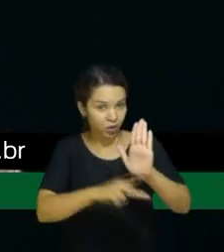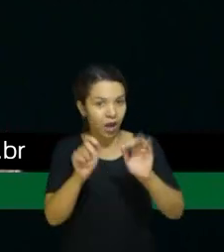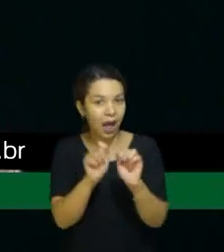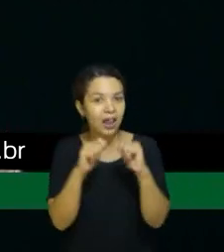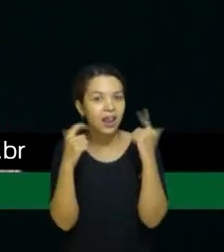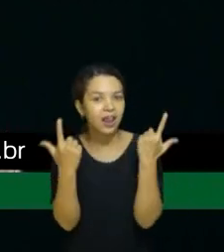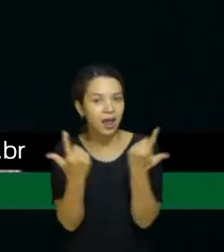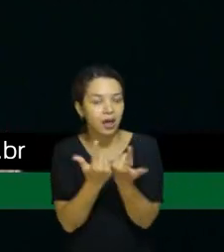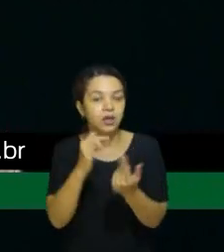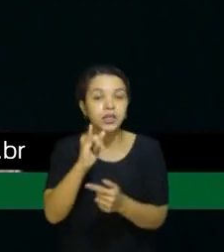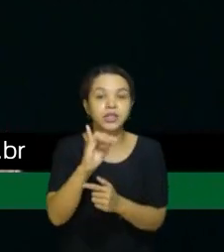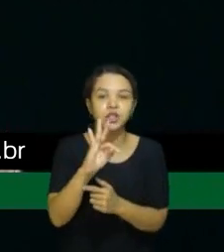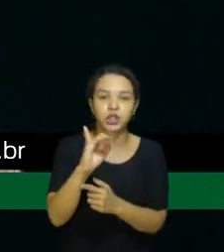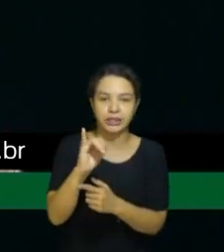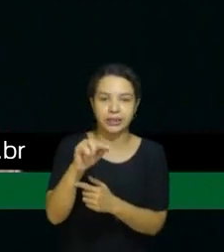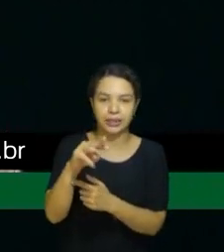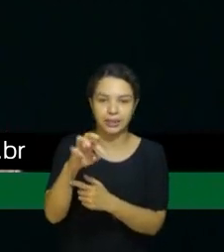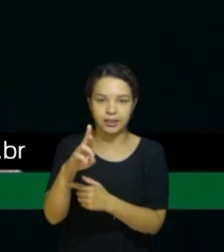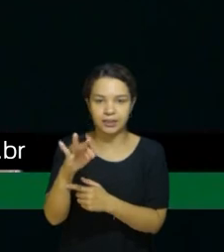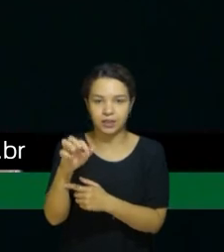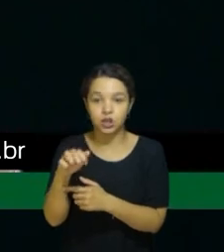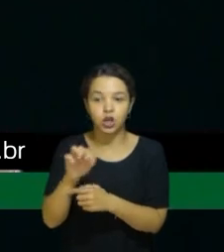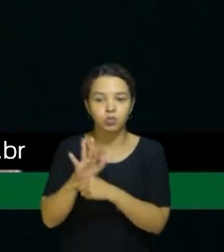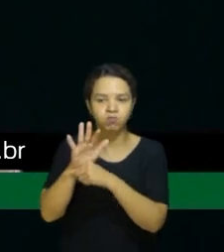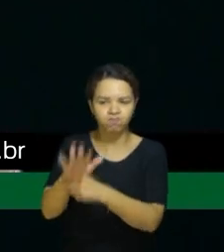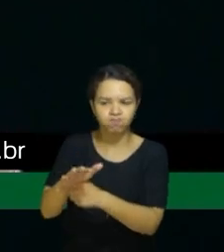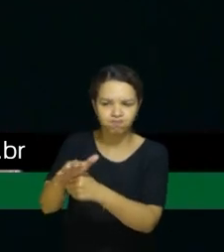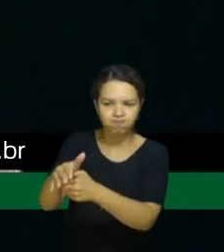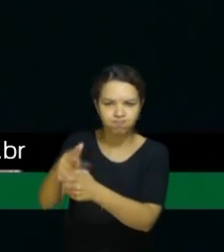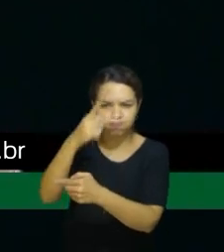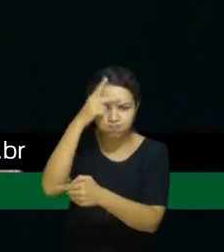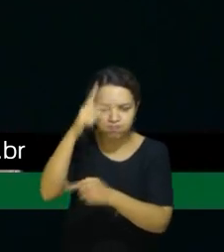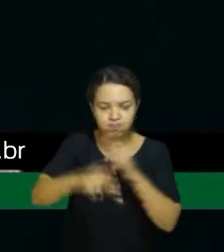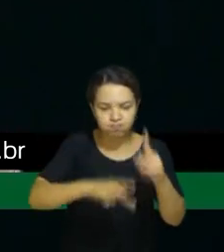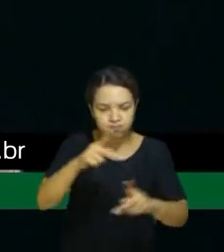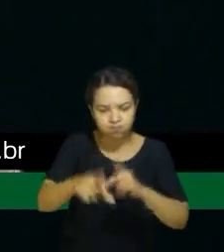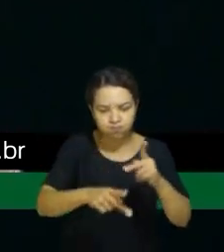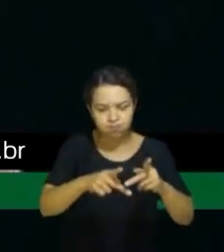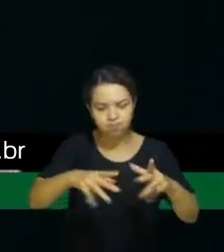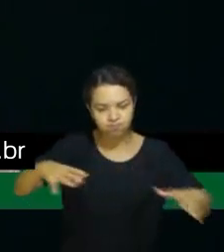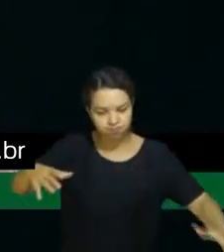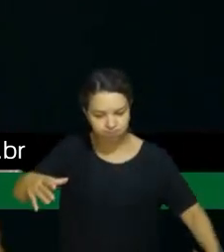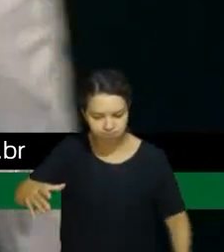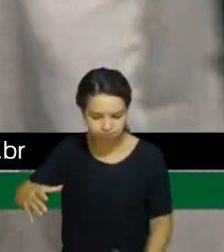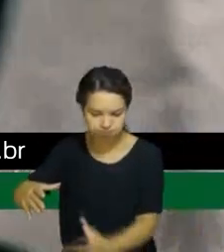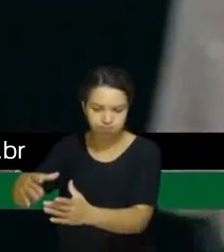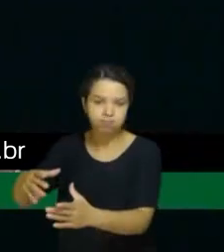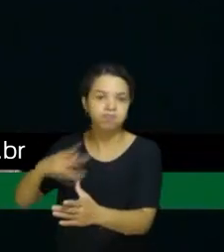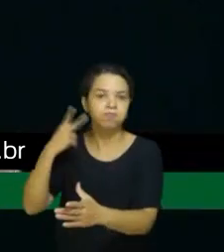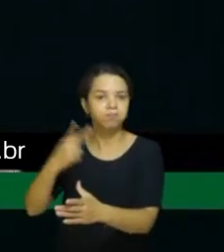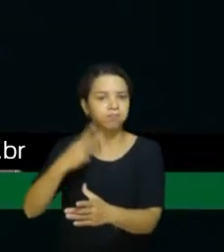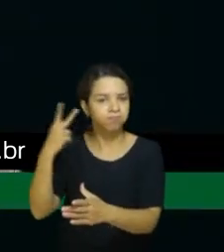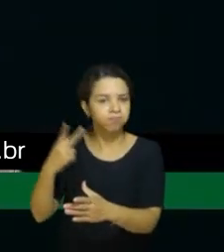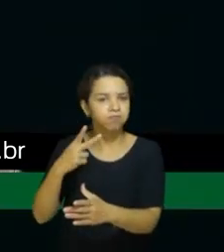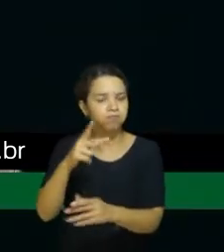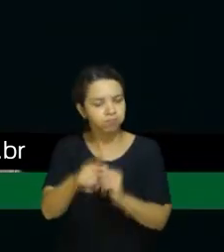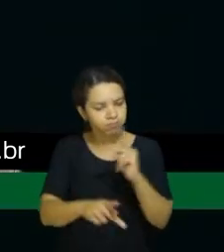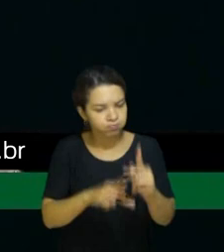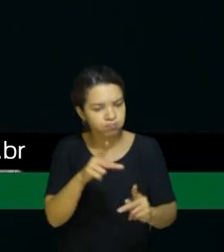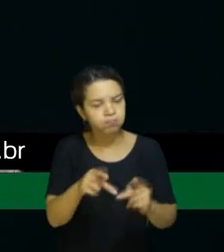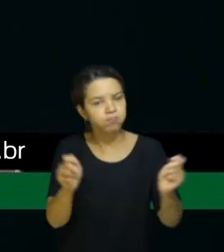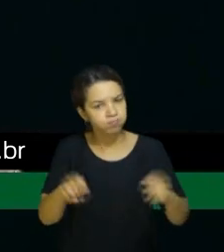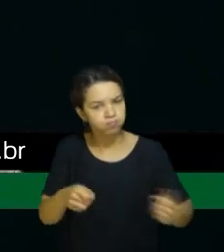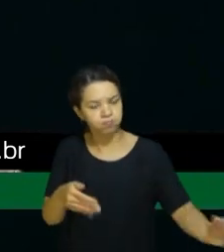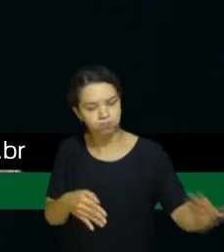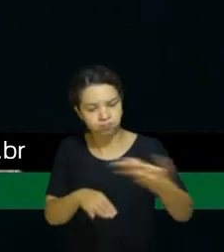senhor presidente podemos aproximar ainda mais as pessoas da política fazer com que as pessoas participem acreditem